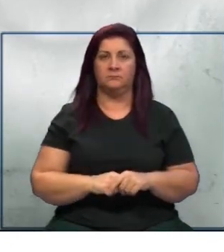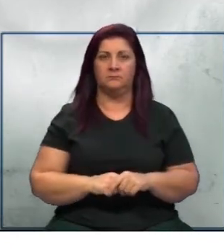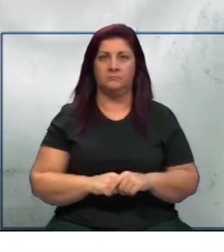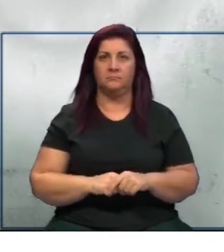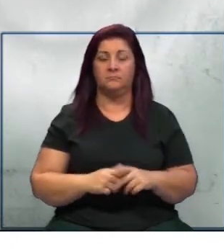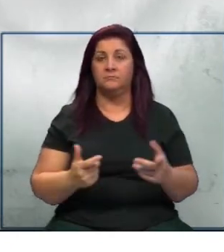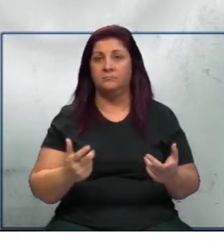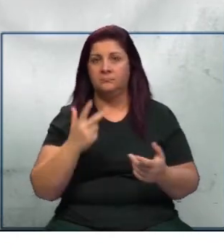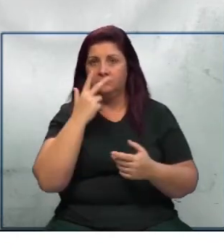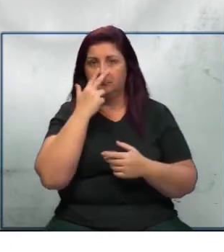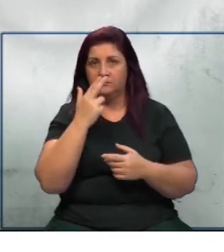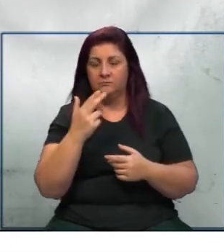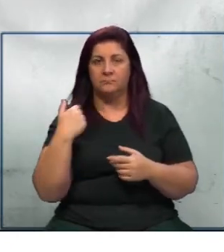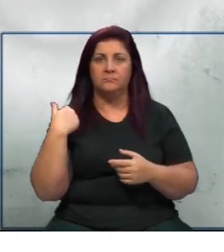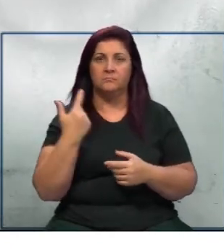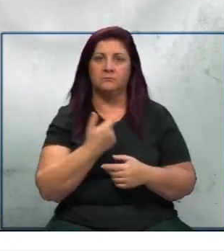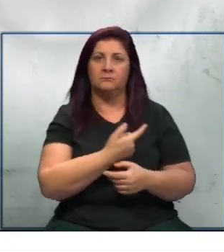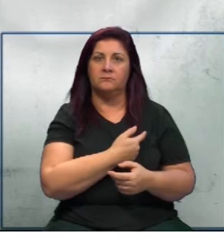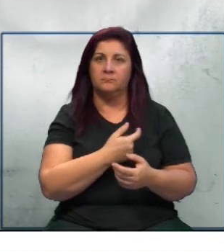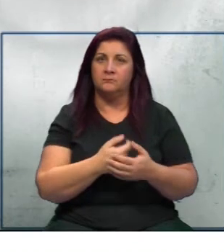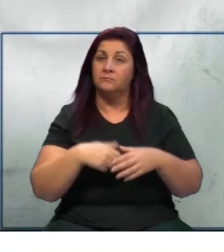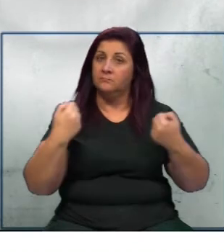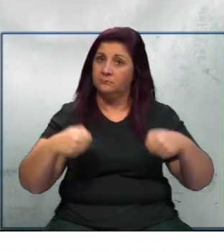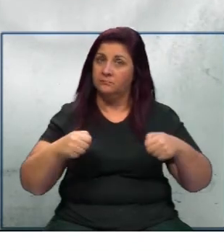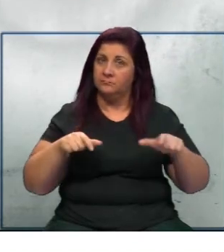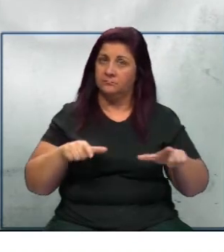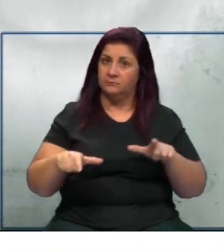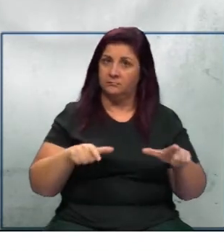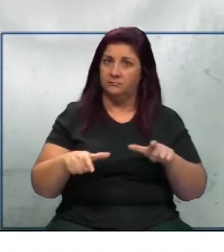Eu acho que a gente tem que trabalhar.